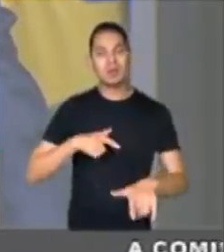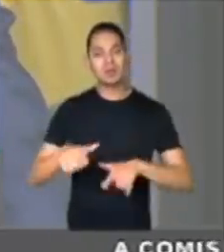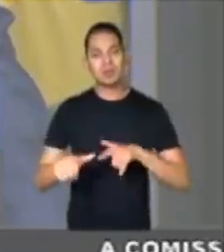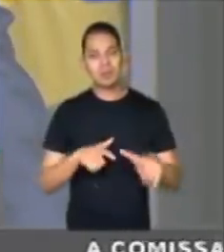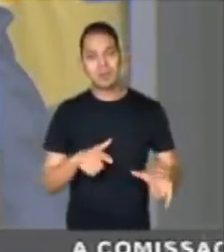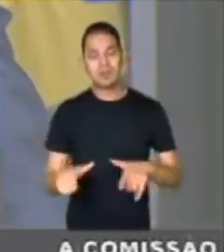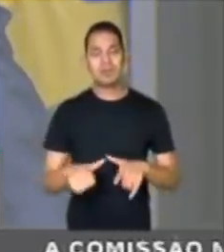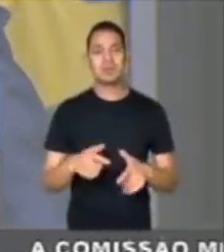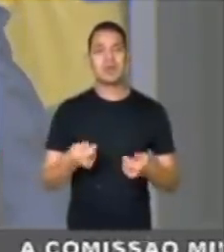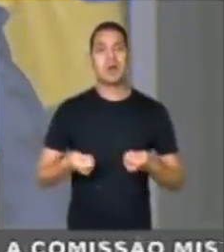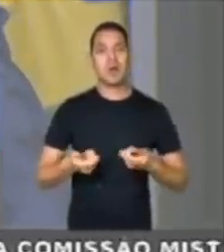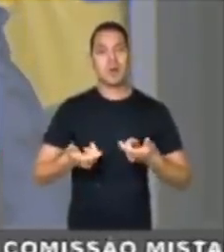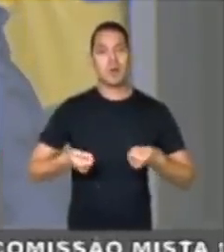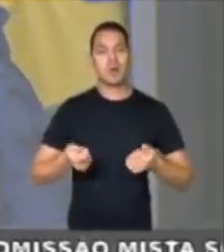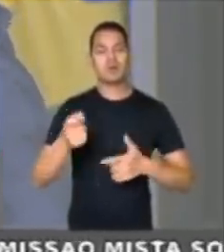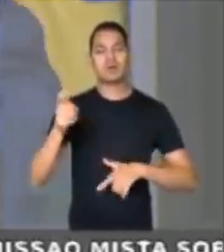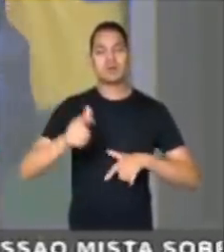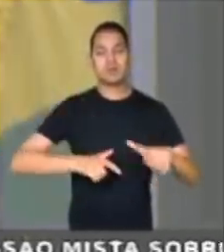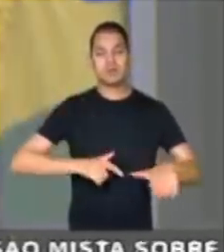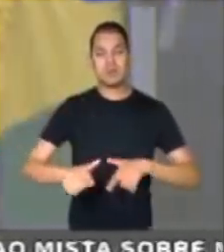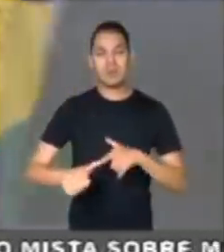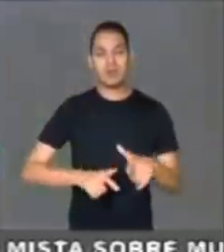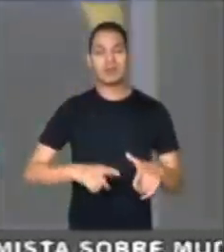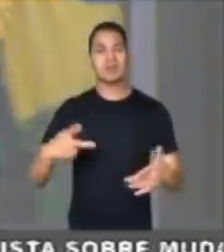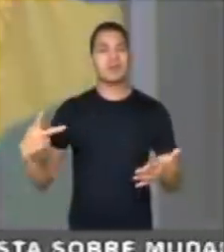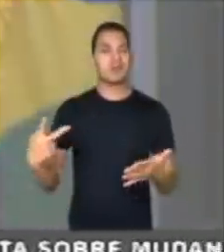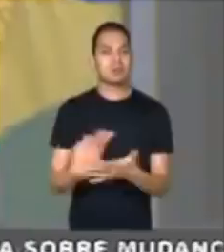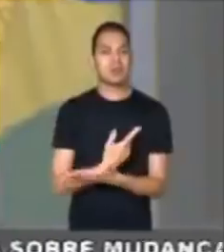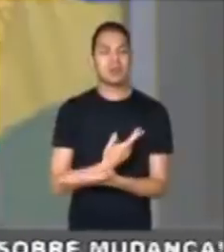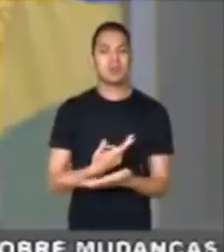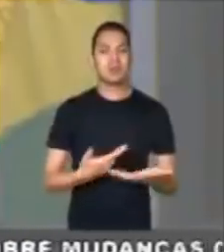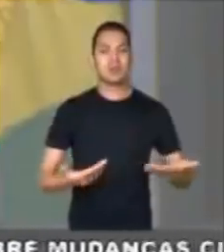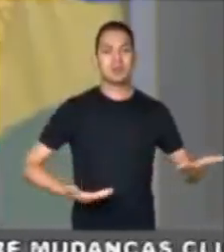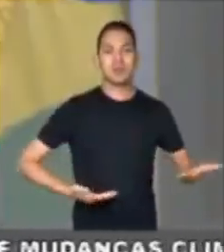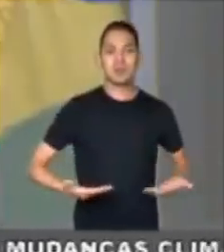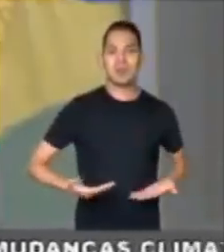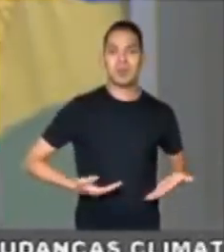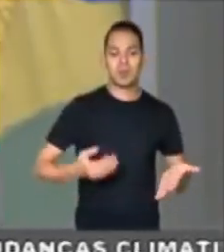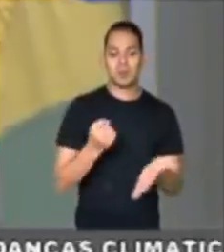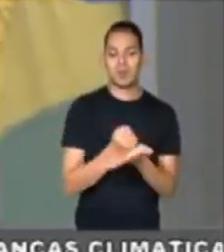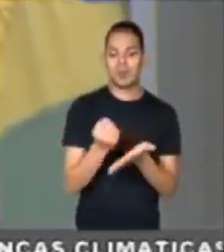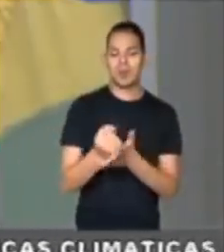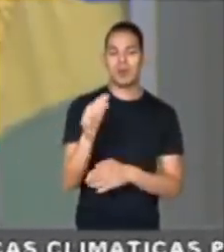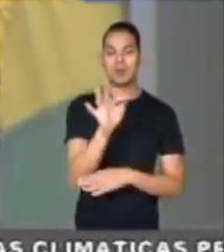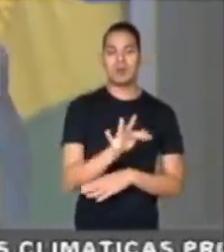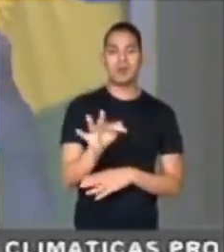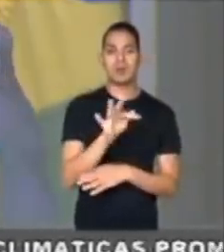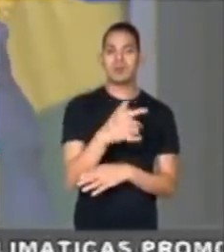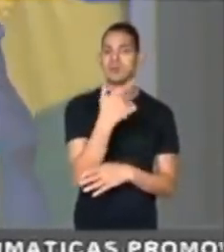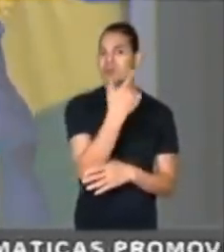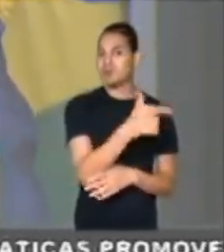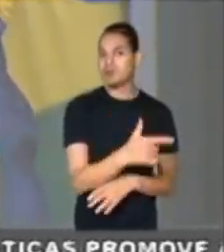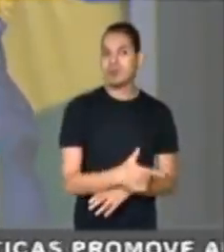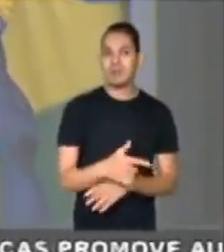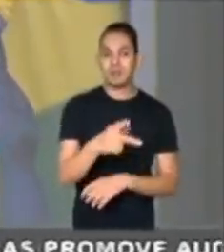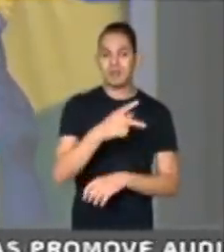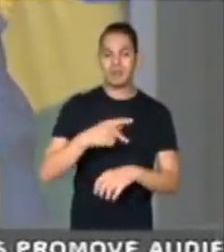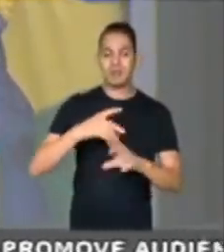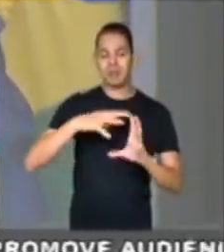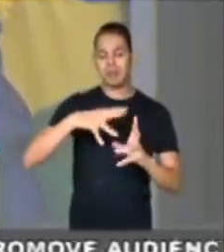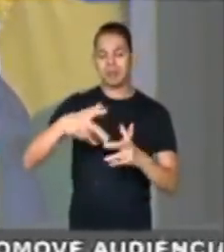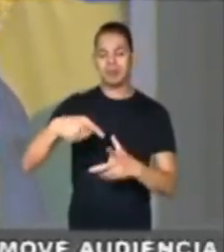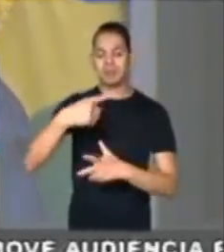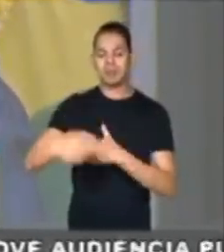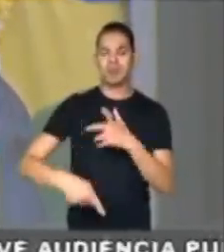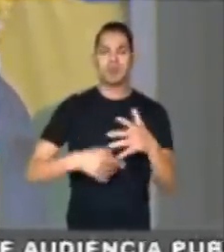os custos trabalhistas que fazem com que o trabalhador não seja contratado formalmente. Nós temos exemplos ao redor do mundo, salário mínimo nos